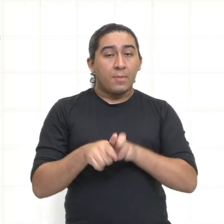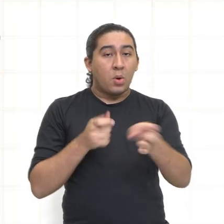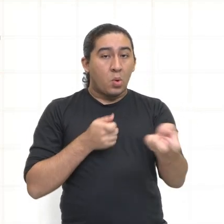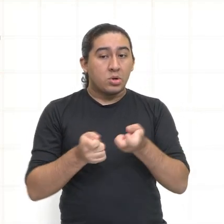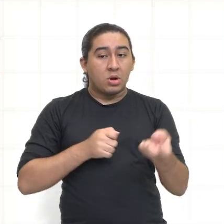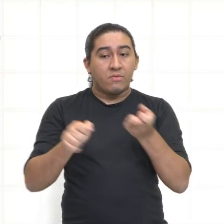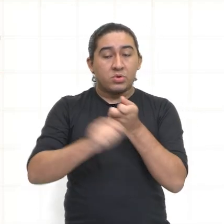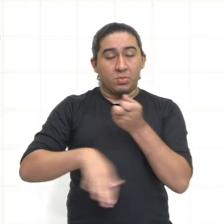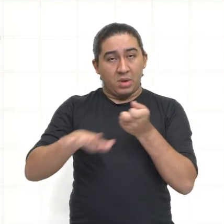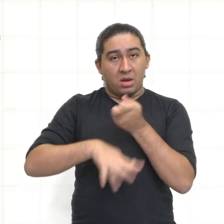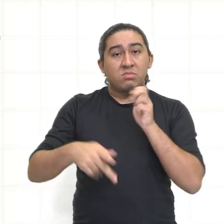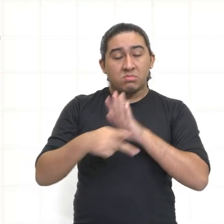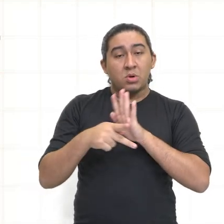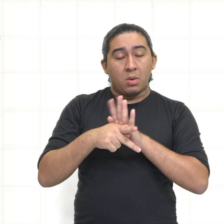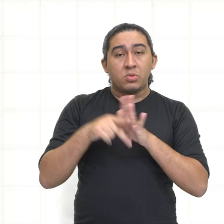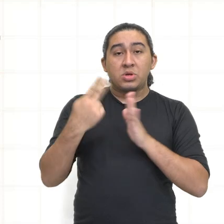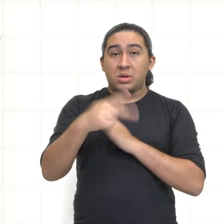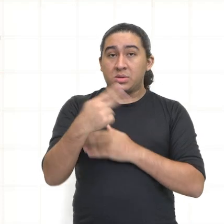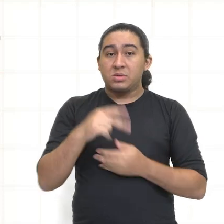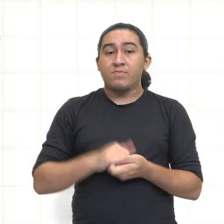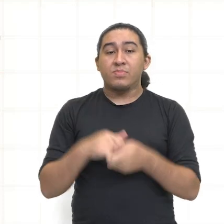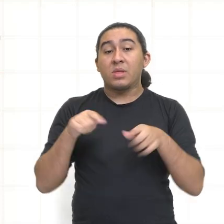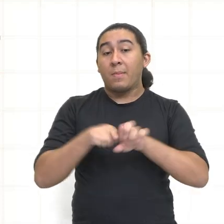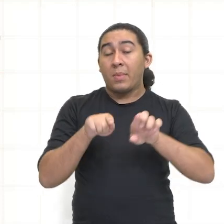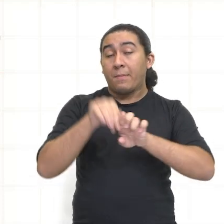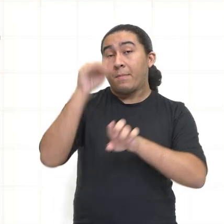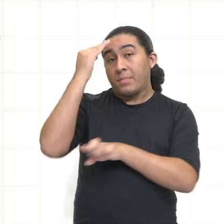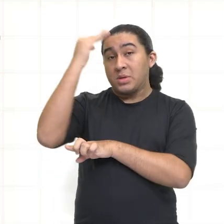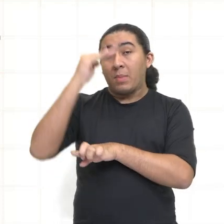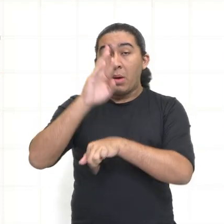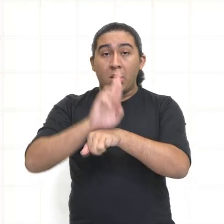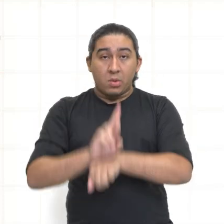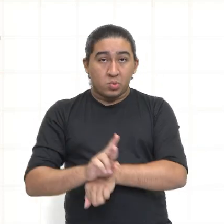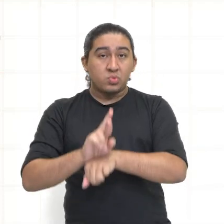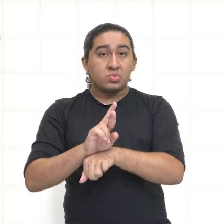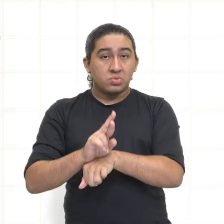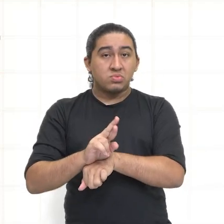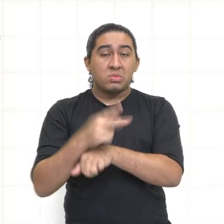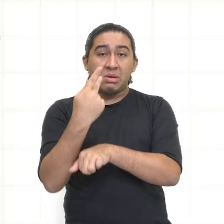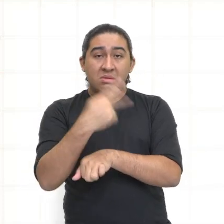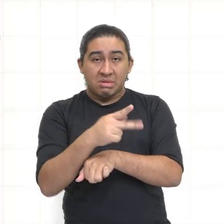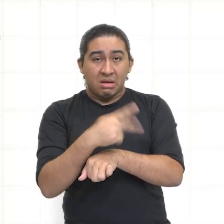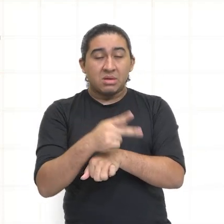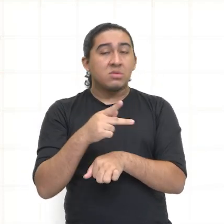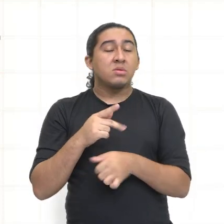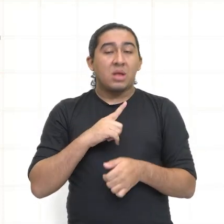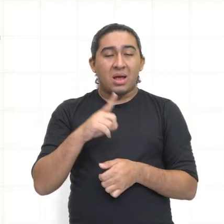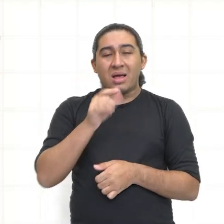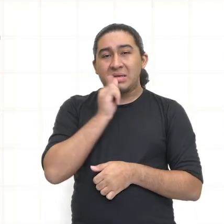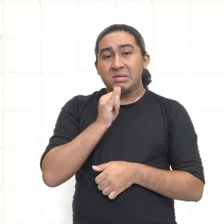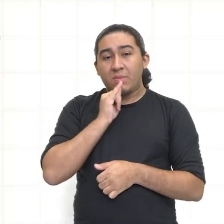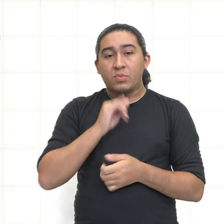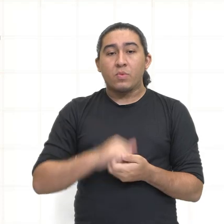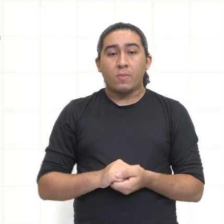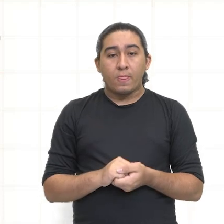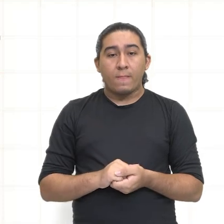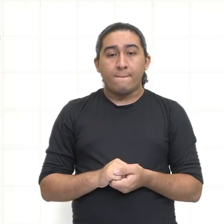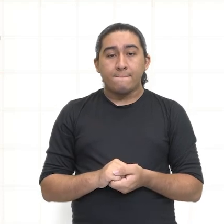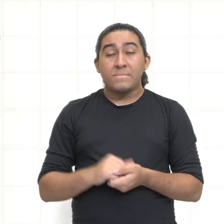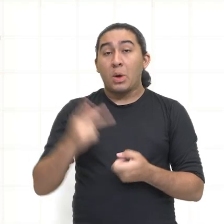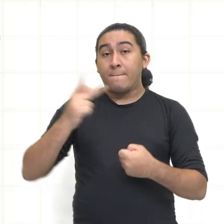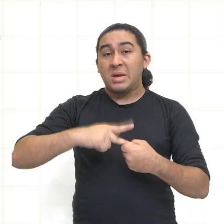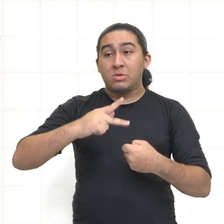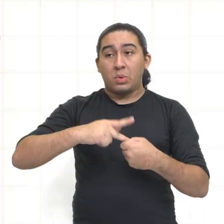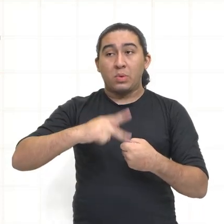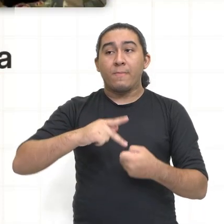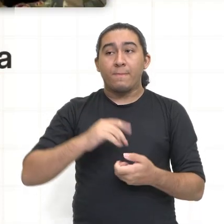ali a região e também, principalmente, os recursos minerais que há no Iraque, como, por exemplo, o